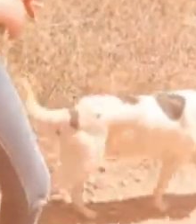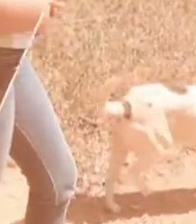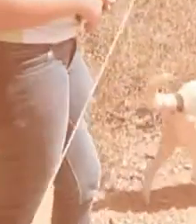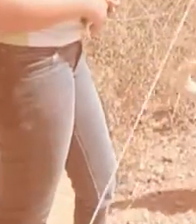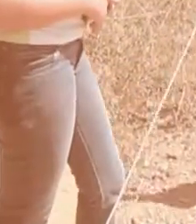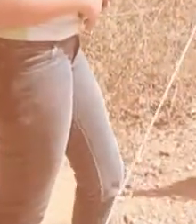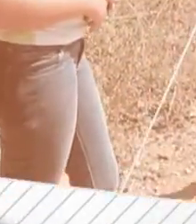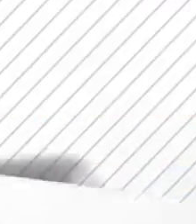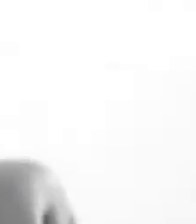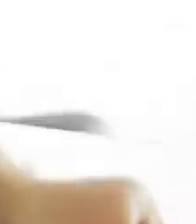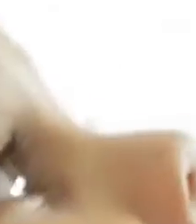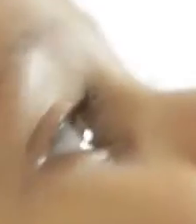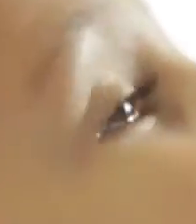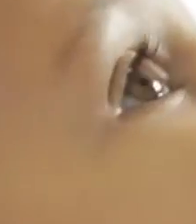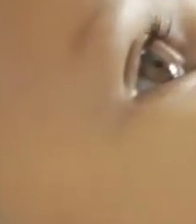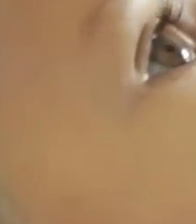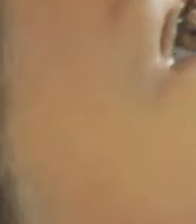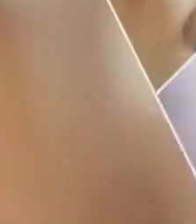Música